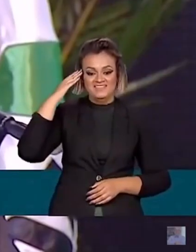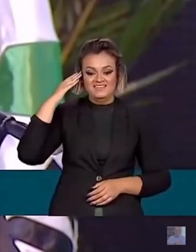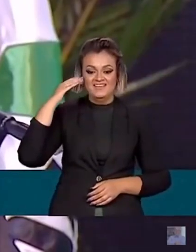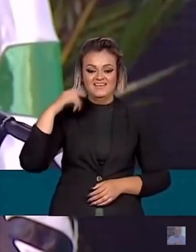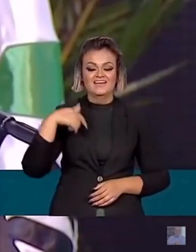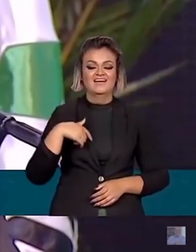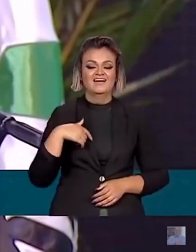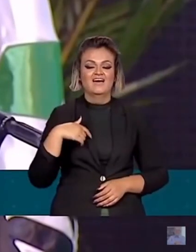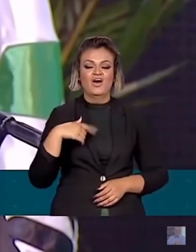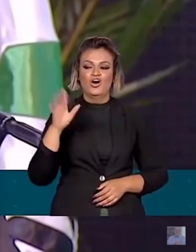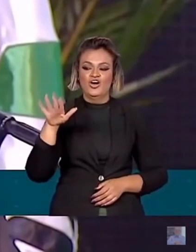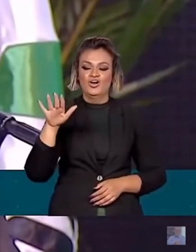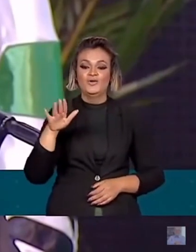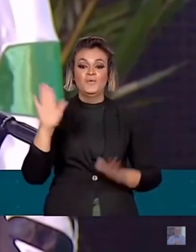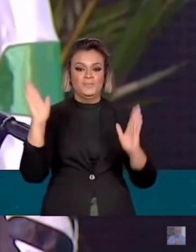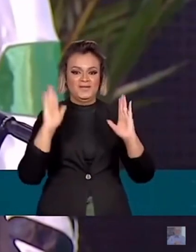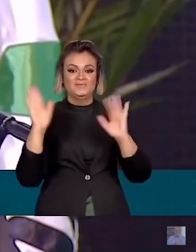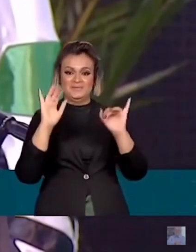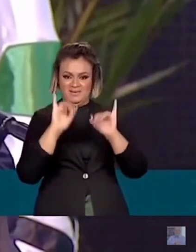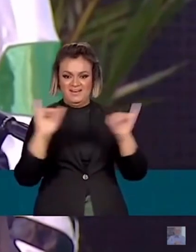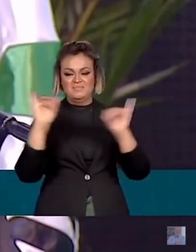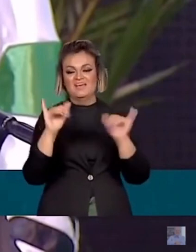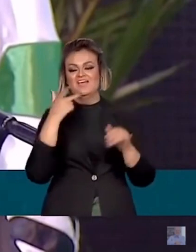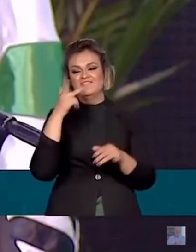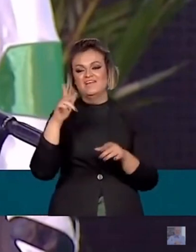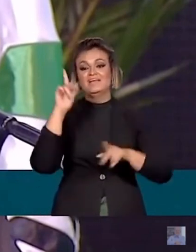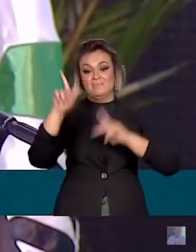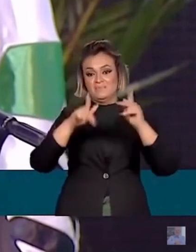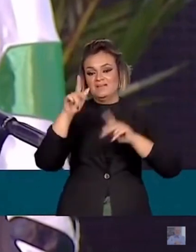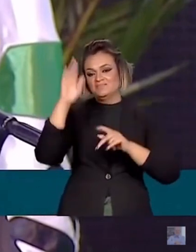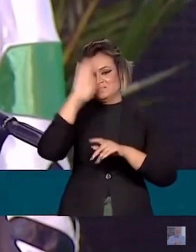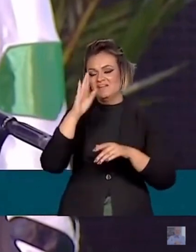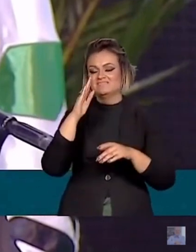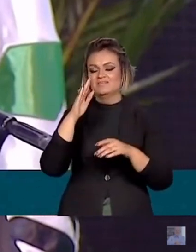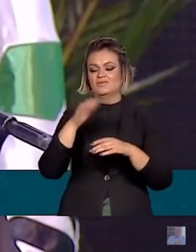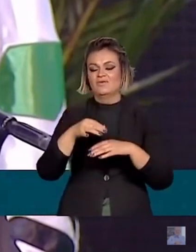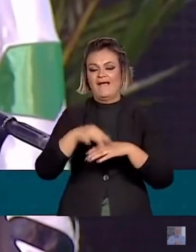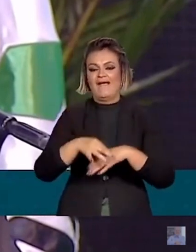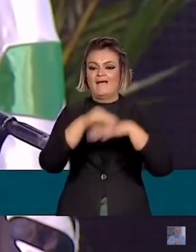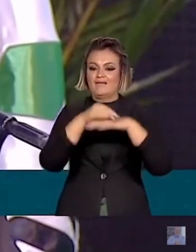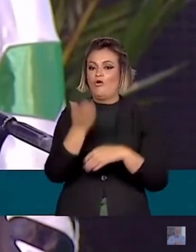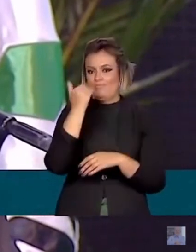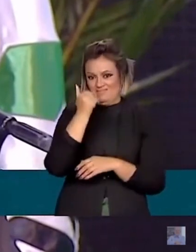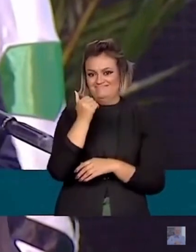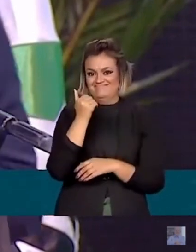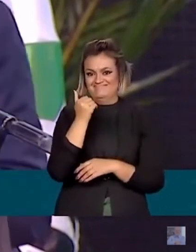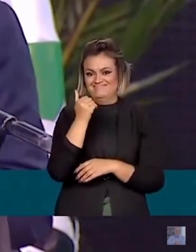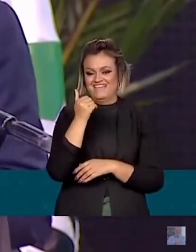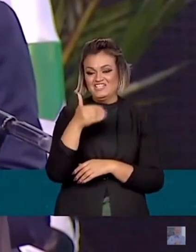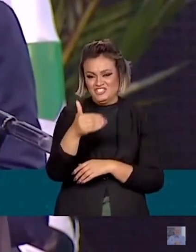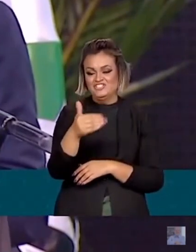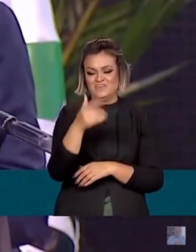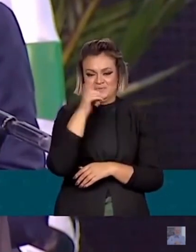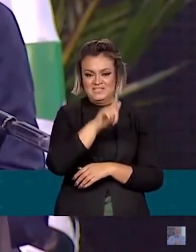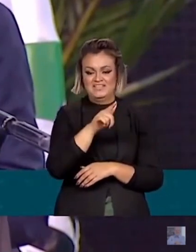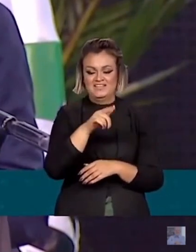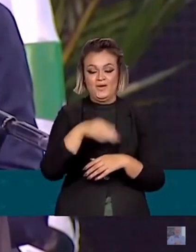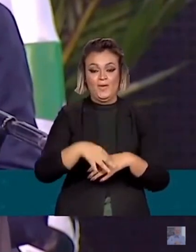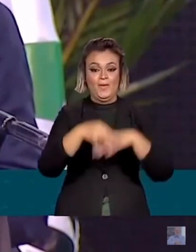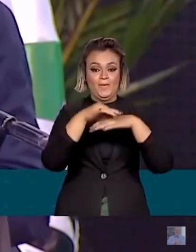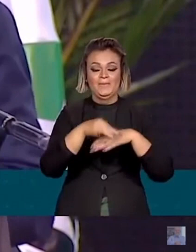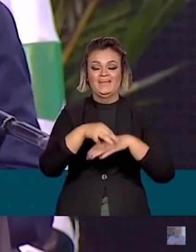durante a minha campanha eu dizia que o povo brasileiro ia voltar a comer carne e que o povo BR ia voltar a comer